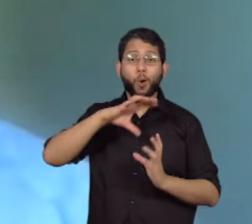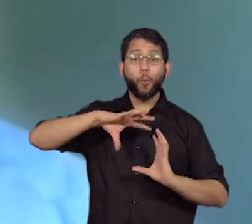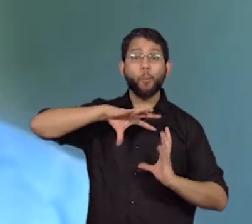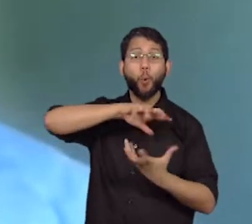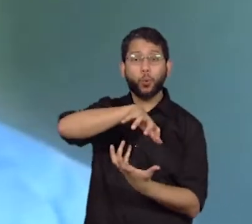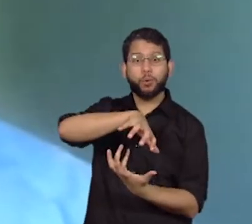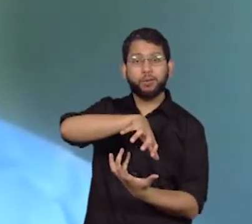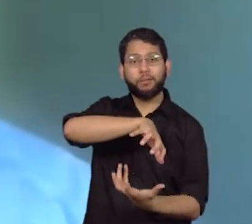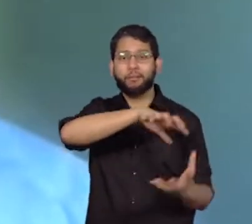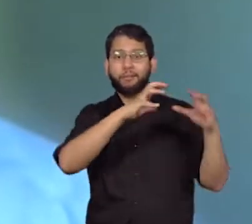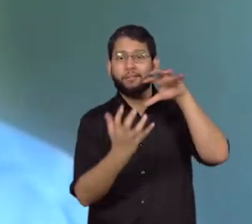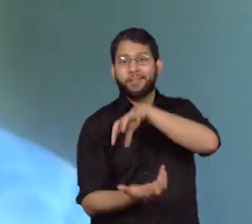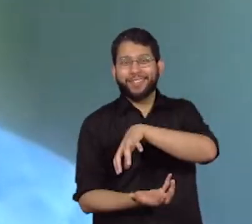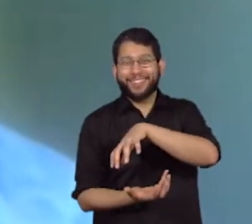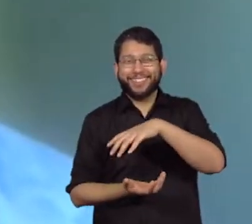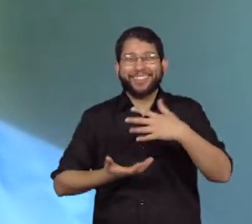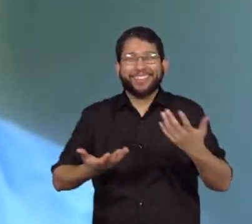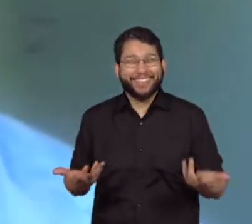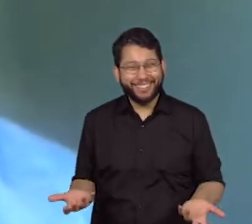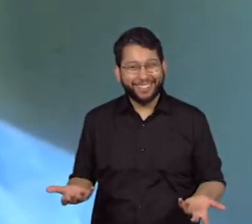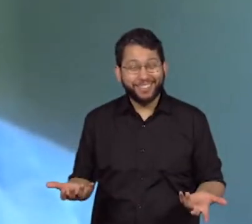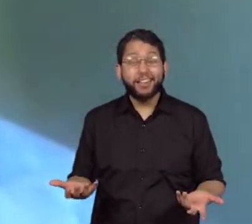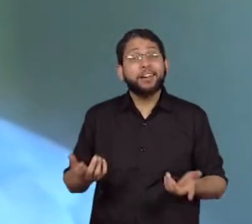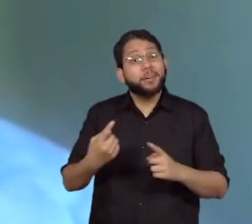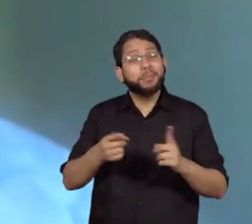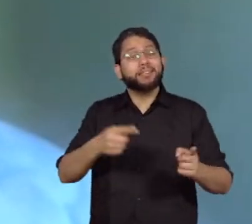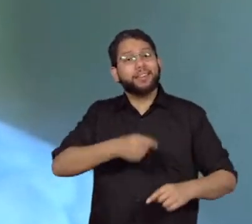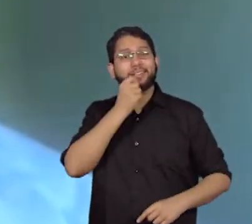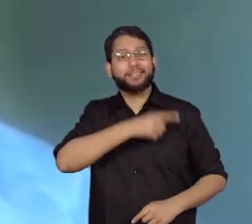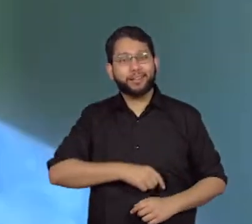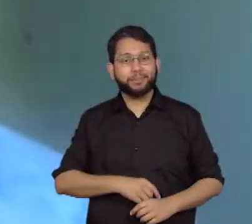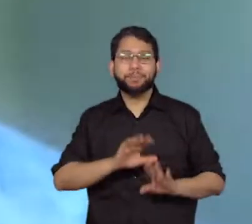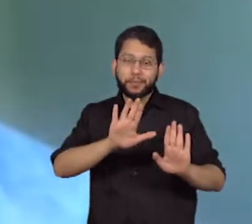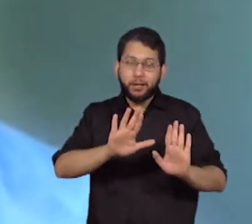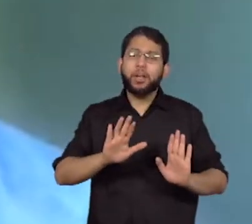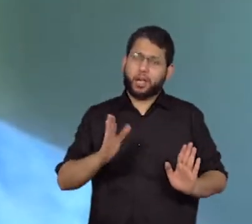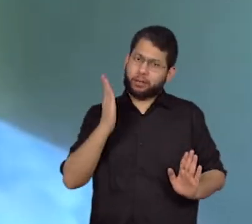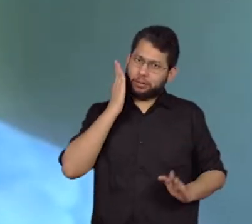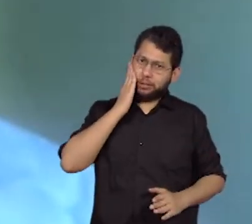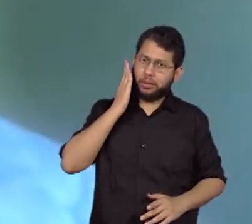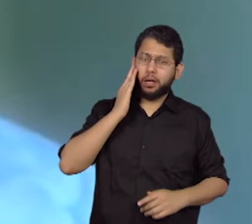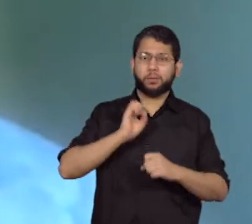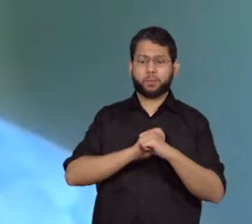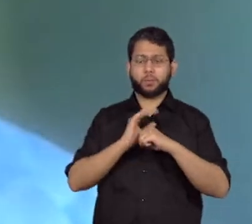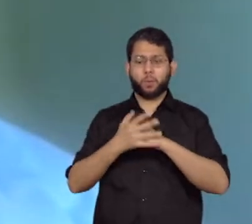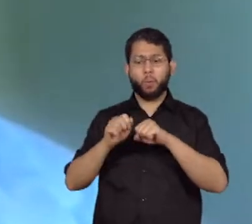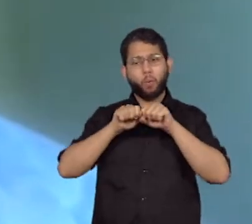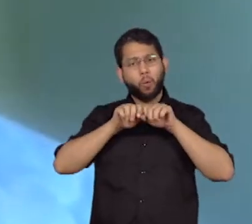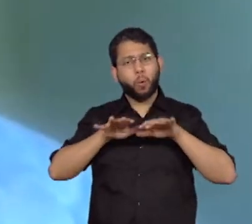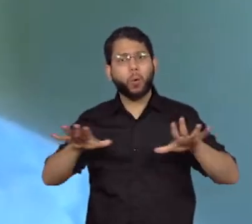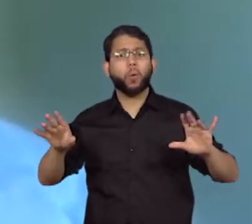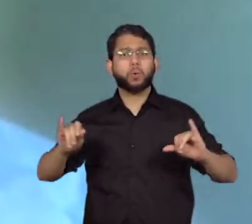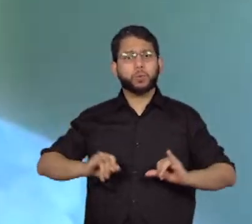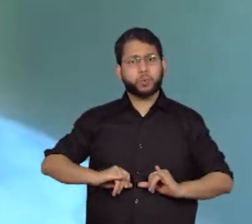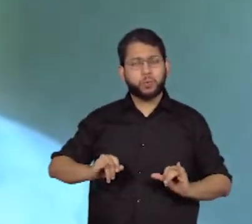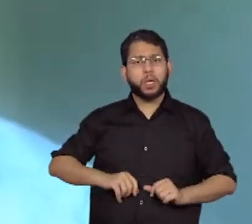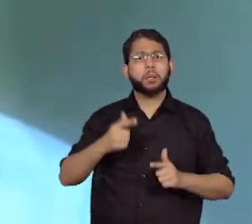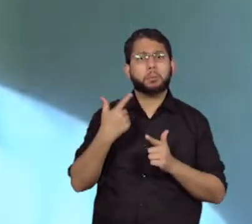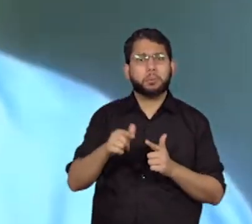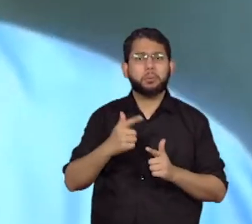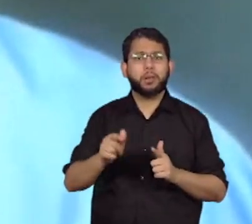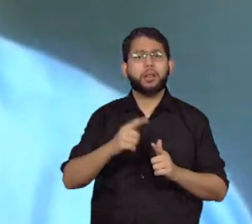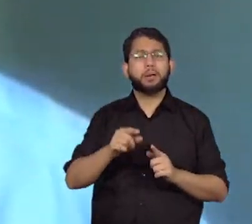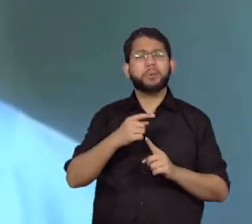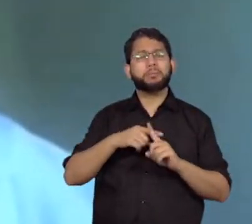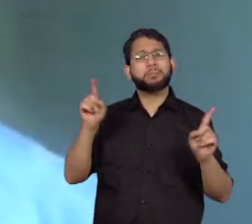Mas, de novo, né? Olha, a vida é sempre assim. Enquanto todo mundo vê o copo meio vazio, eu vejo o copo meio cheio.